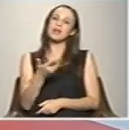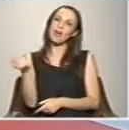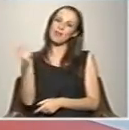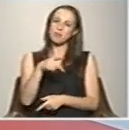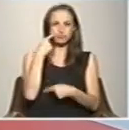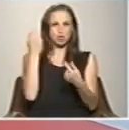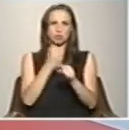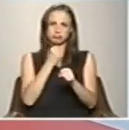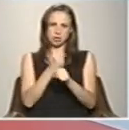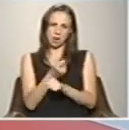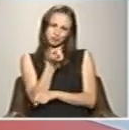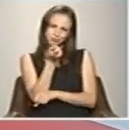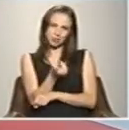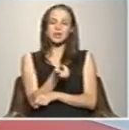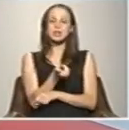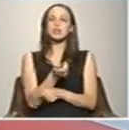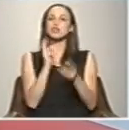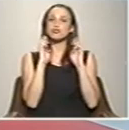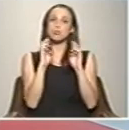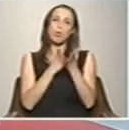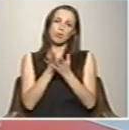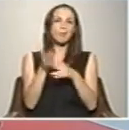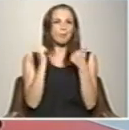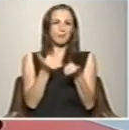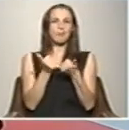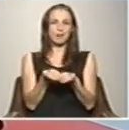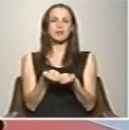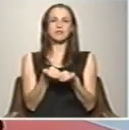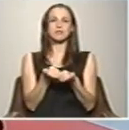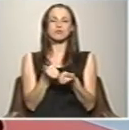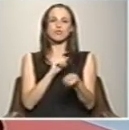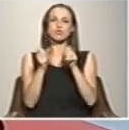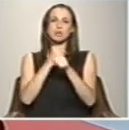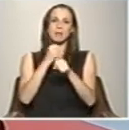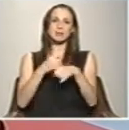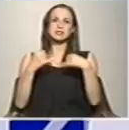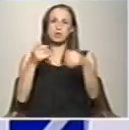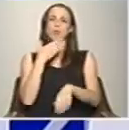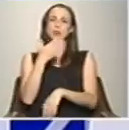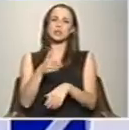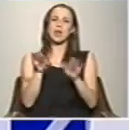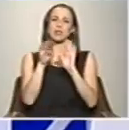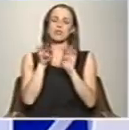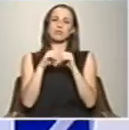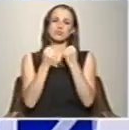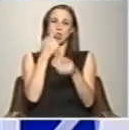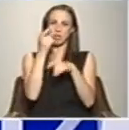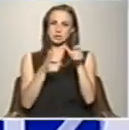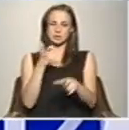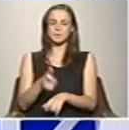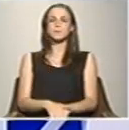trabalho e espero que ele continue a correr bem nas jornadas que vêm aí a seguir. Muito obrigada por ter vindo à Sociedade Civil. Obrigada.